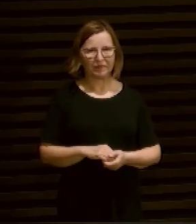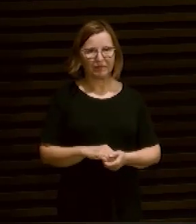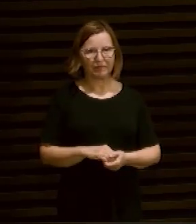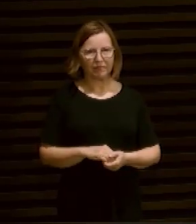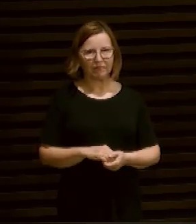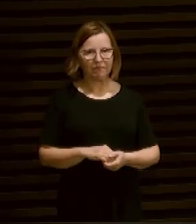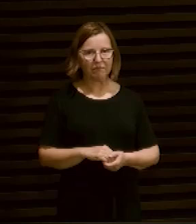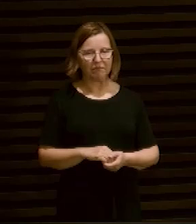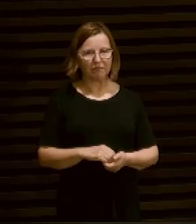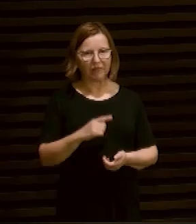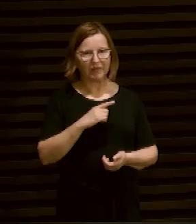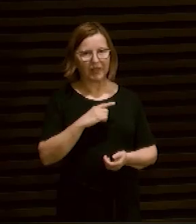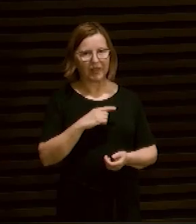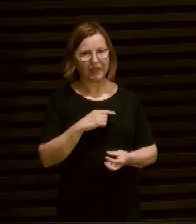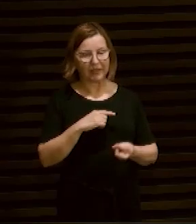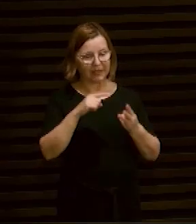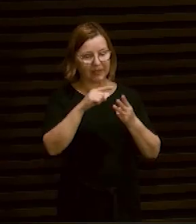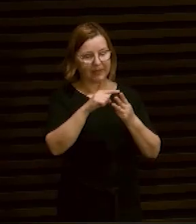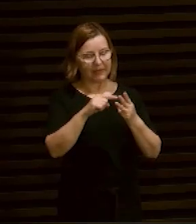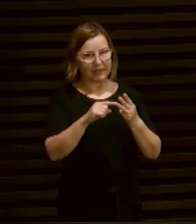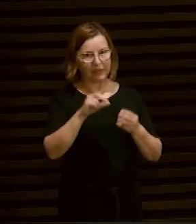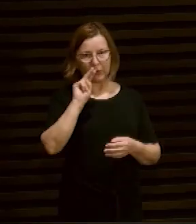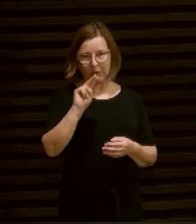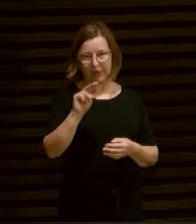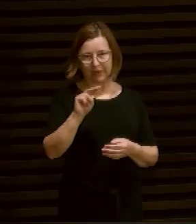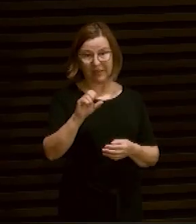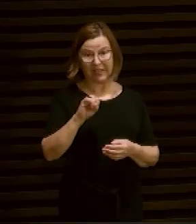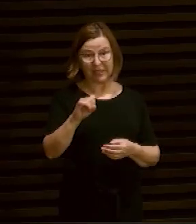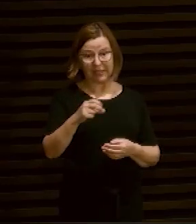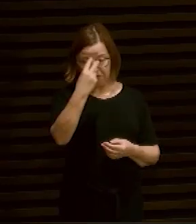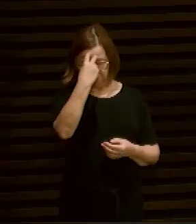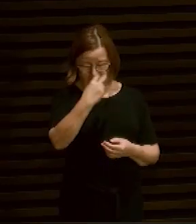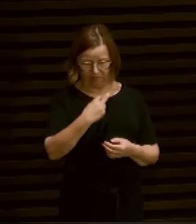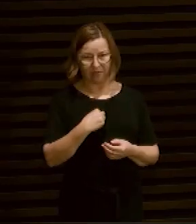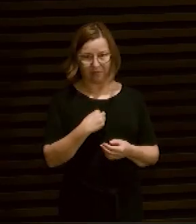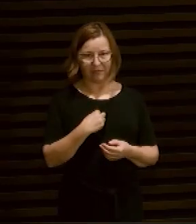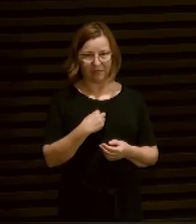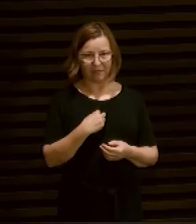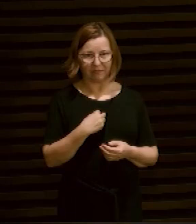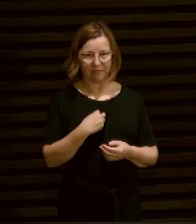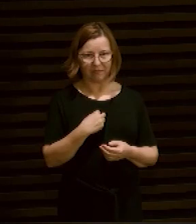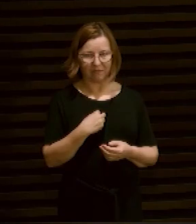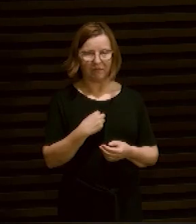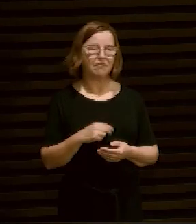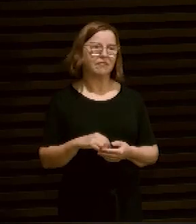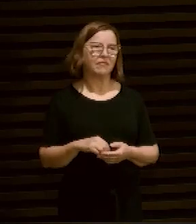Existem 3 olhares. Quando eu olho para mim, com